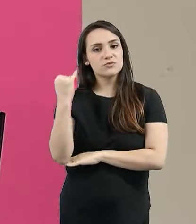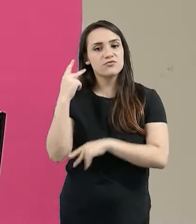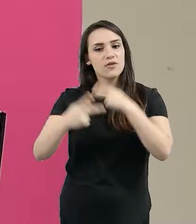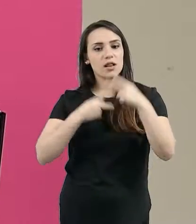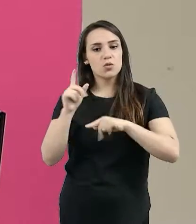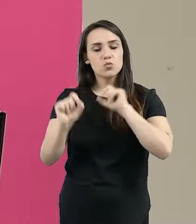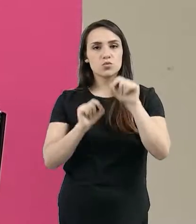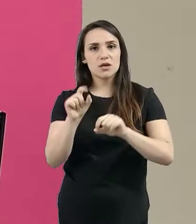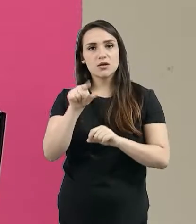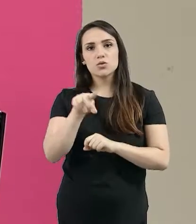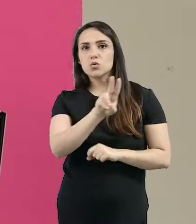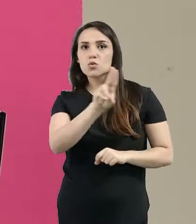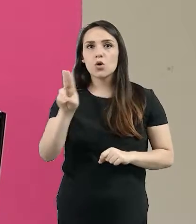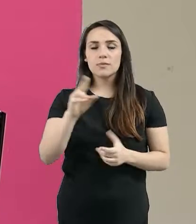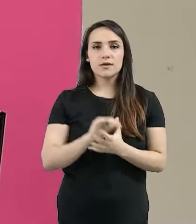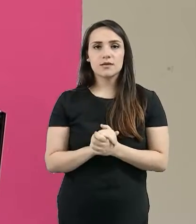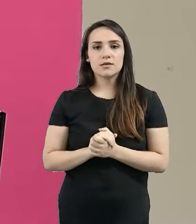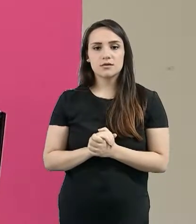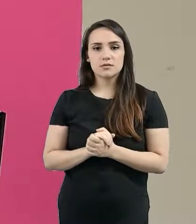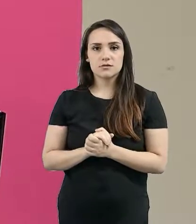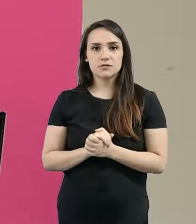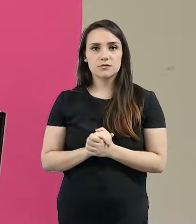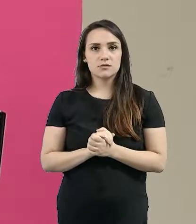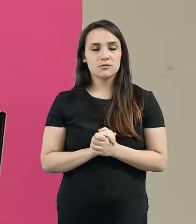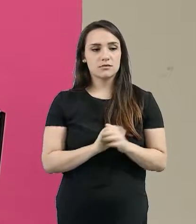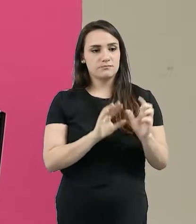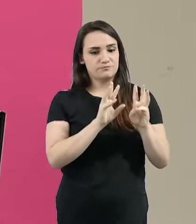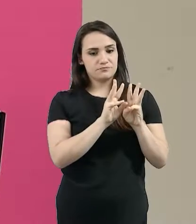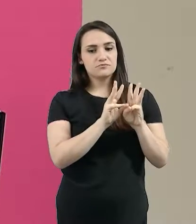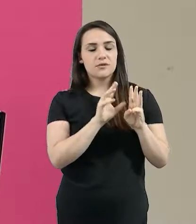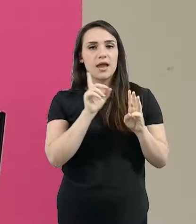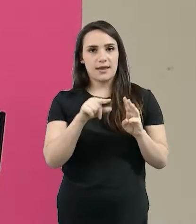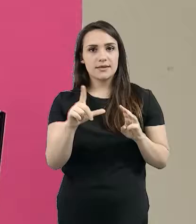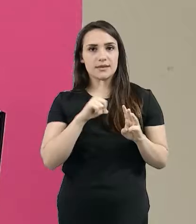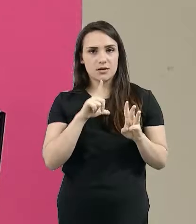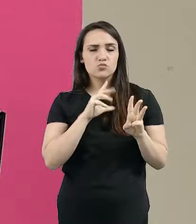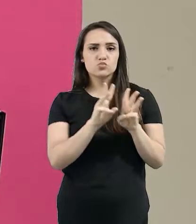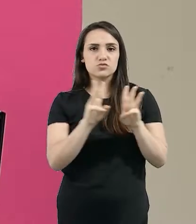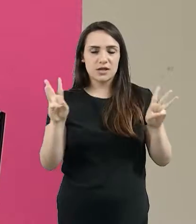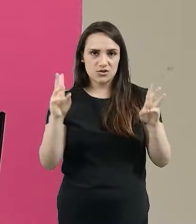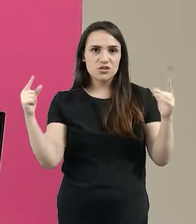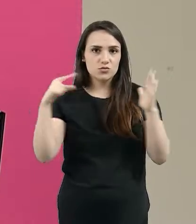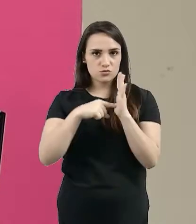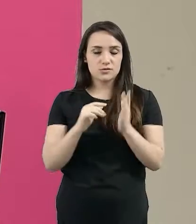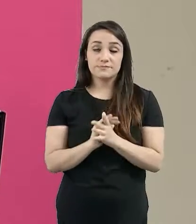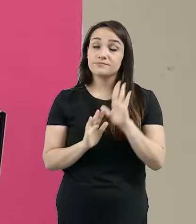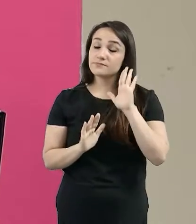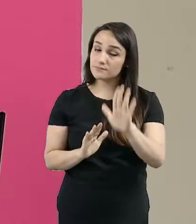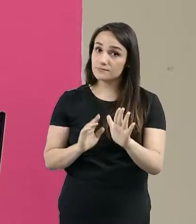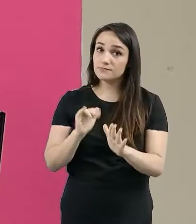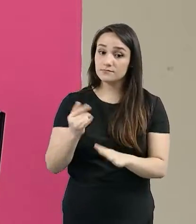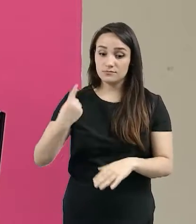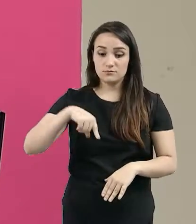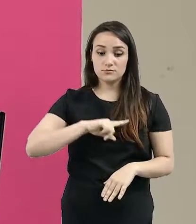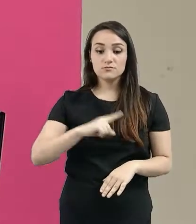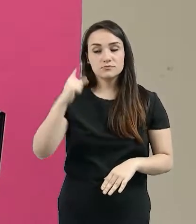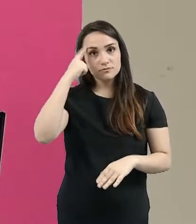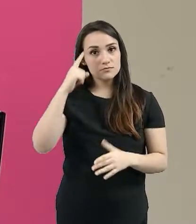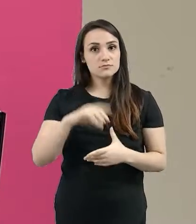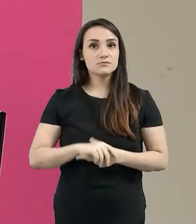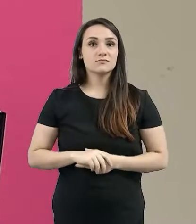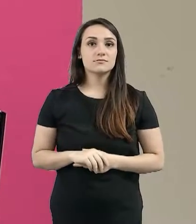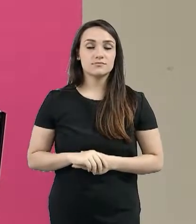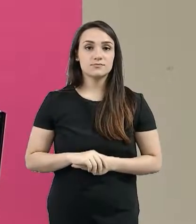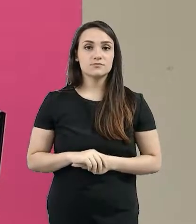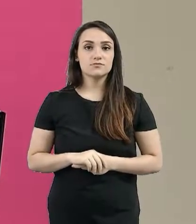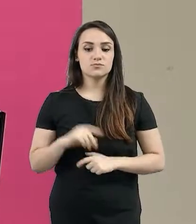né, Luciana? Exatamente. Considerando então que nós estamos em casa, guardando esse distanciamento das nossas famílias,